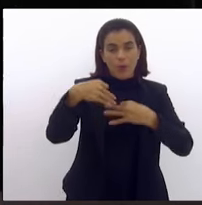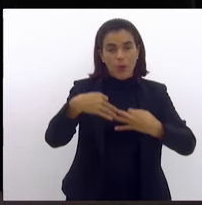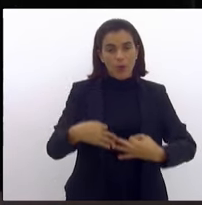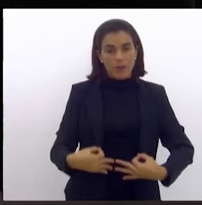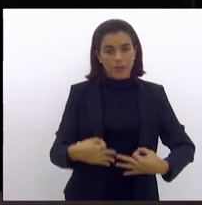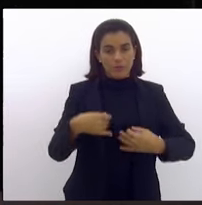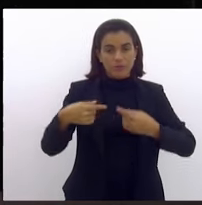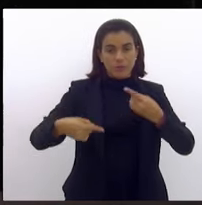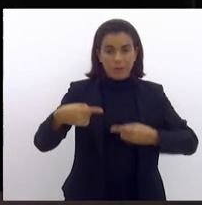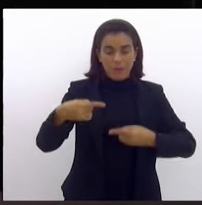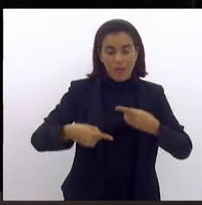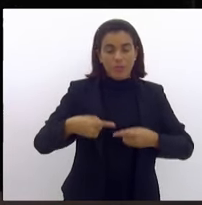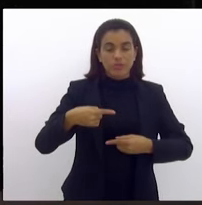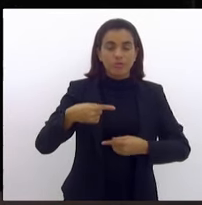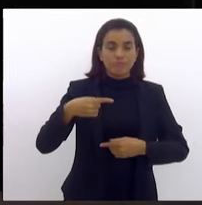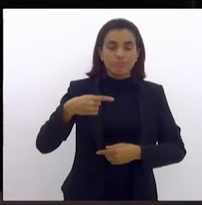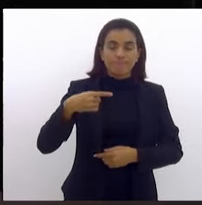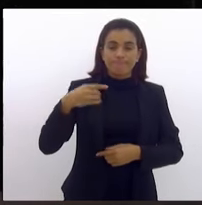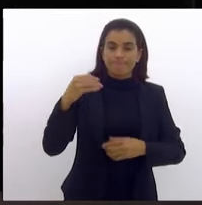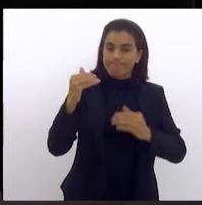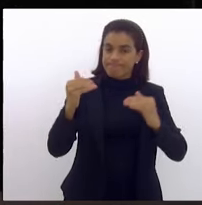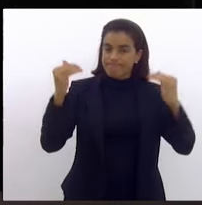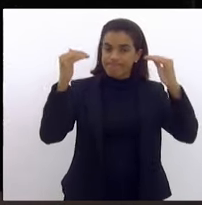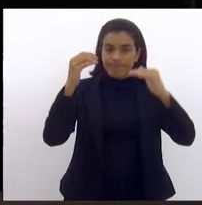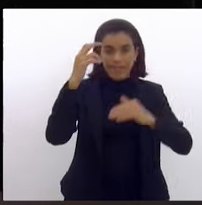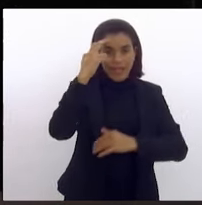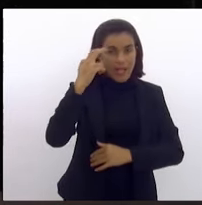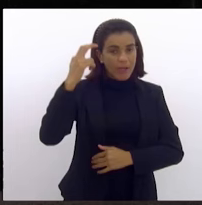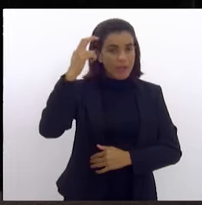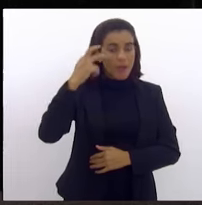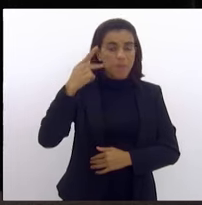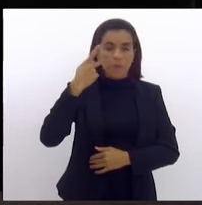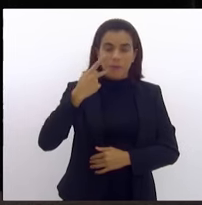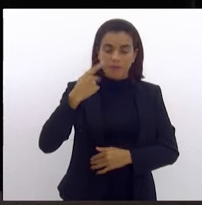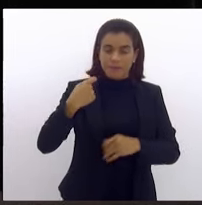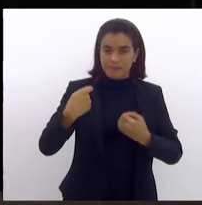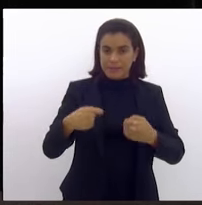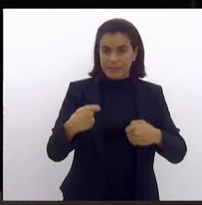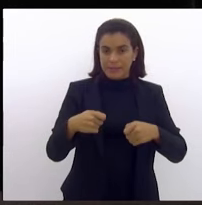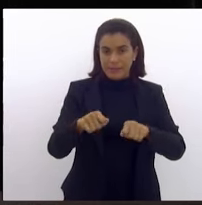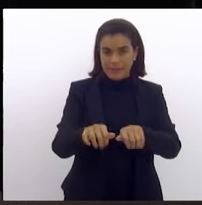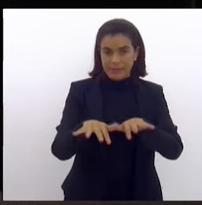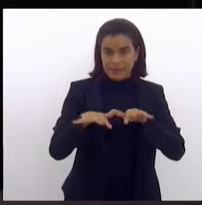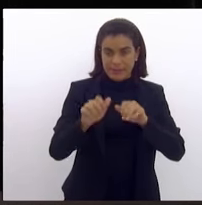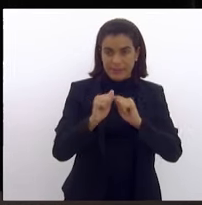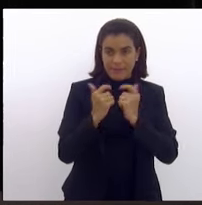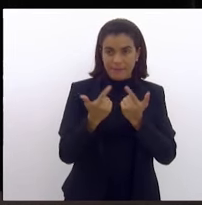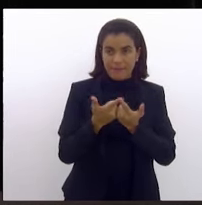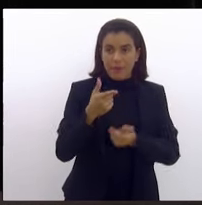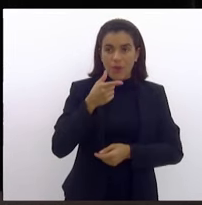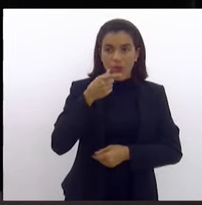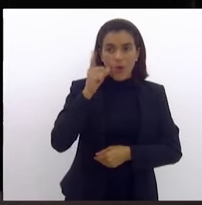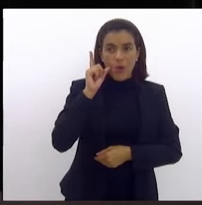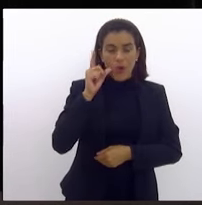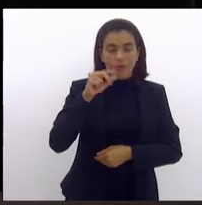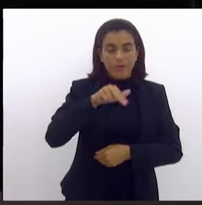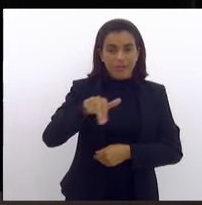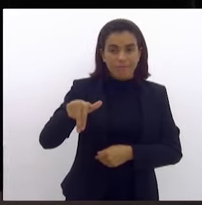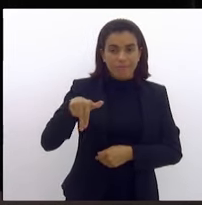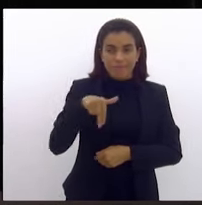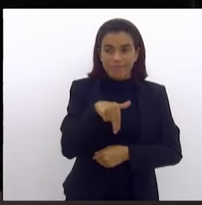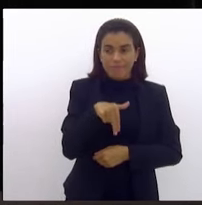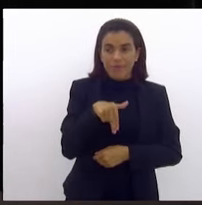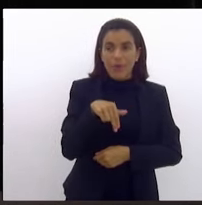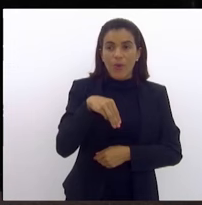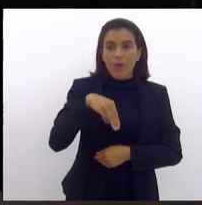intelectual e político que nós devemos ter aqui na Alerge. Ontem, nesta tribuna, o